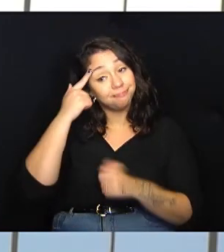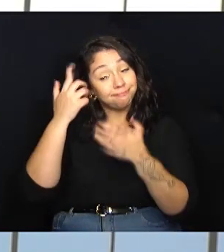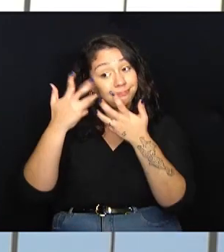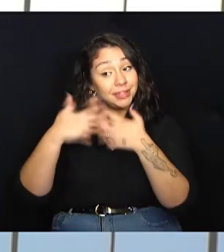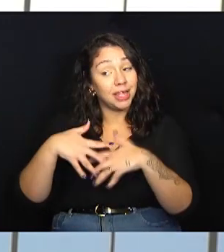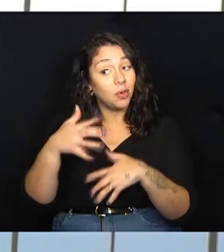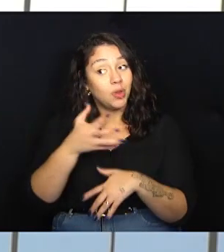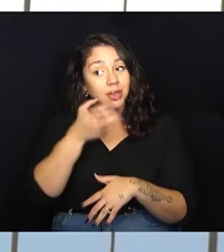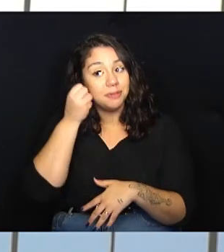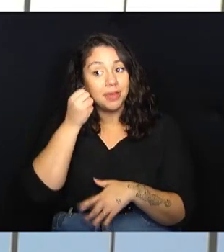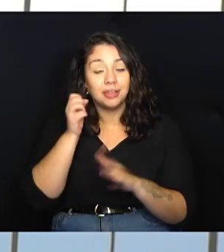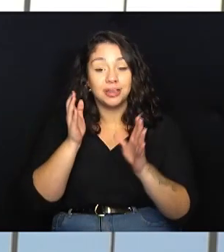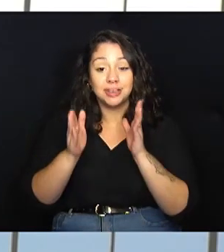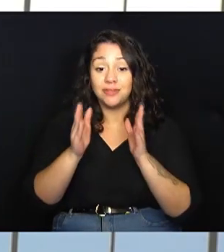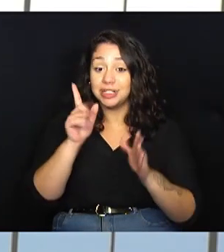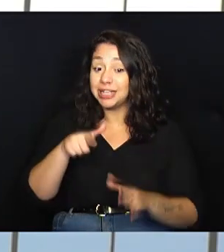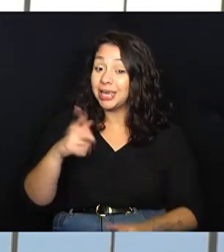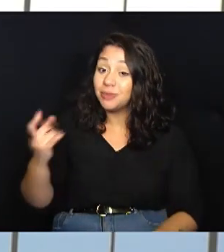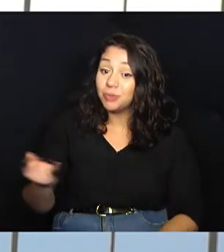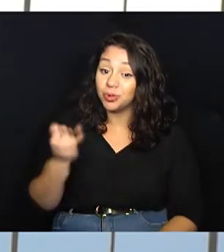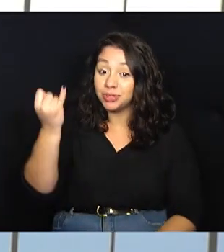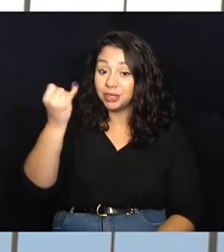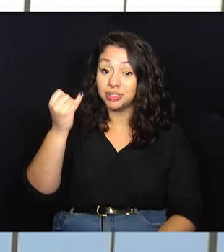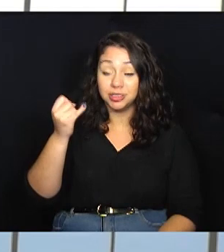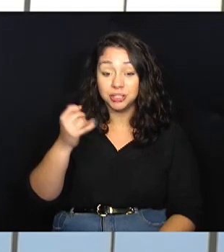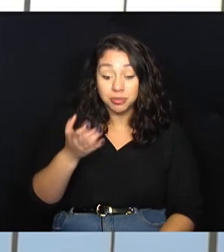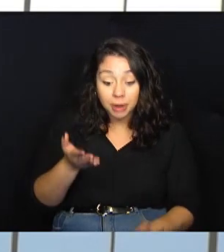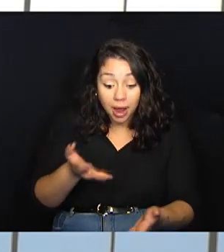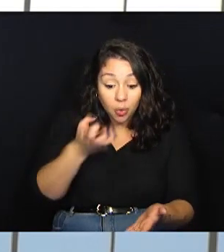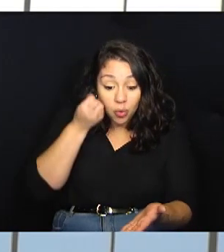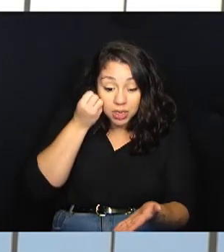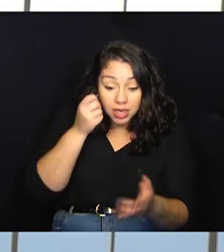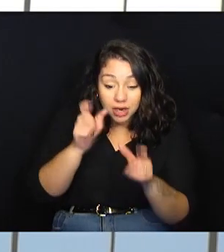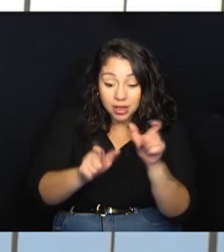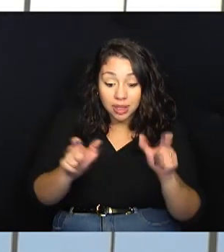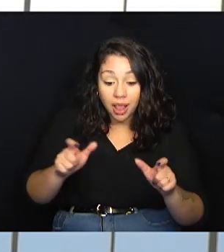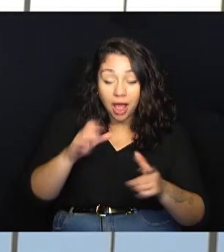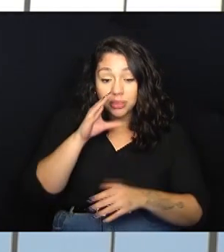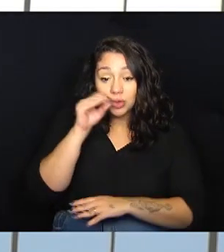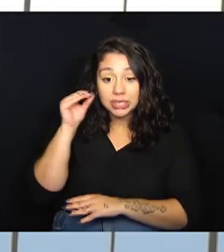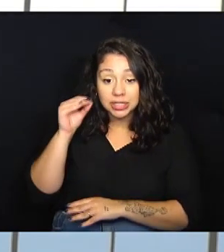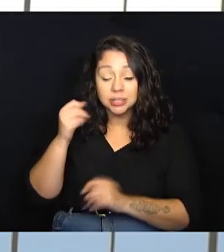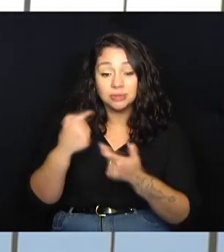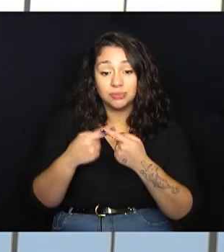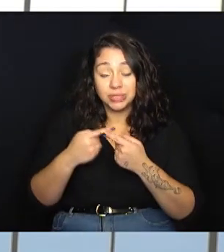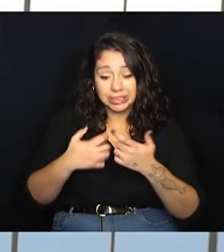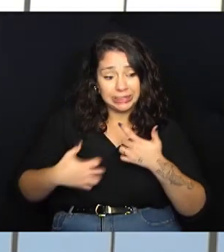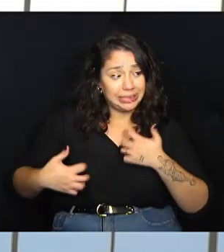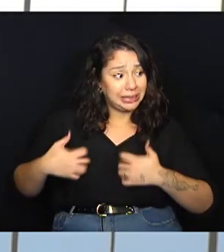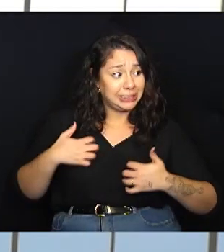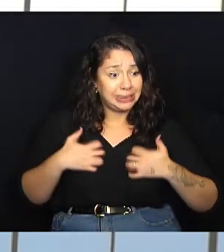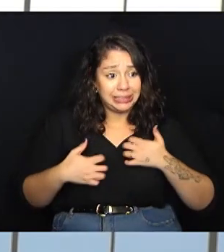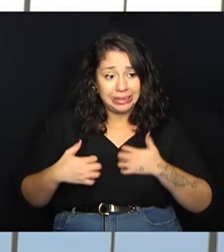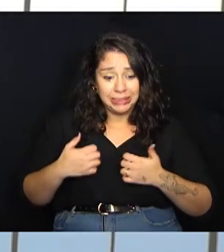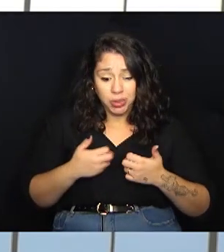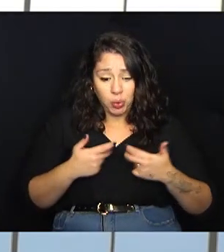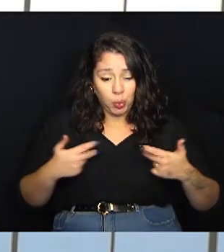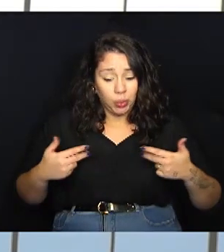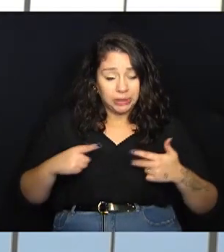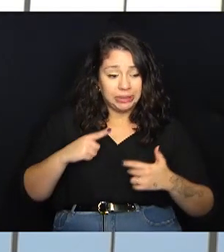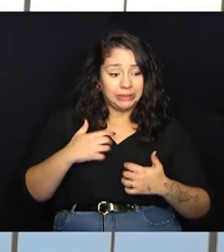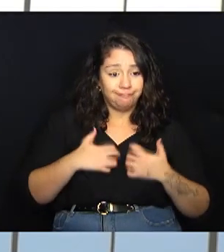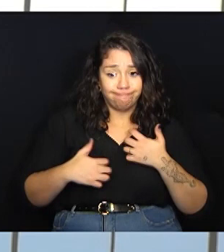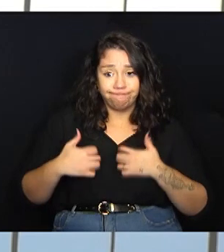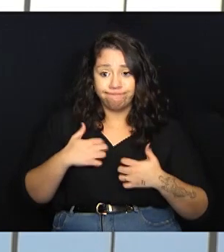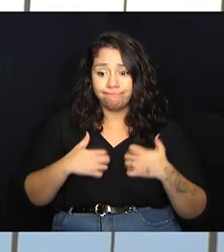etária é fundamental para acolher também esse adolescente, né? Então, todas essas crises internas, essas descobertas, até mesmo